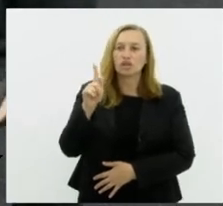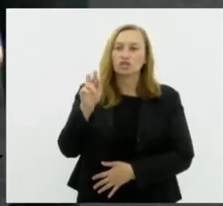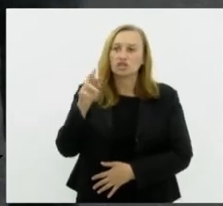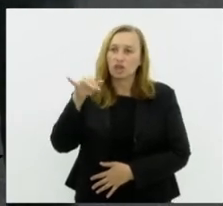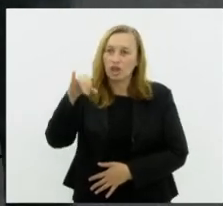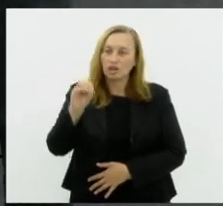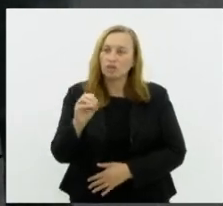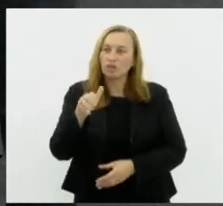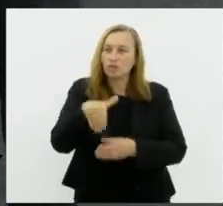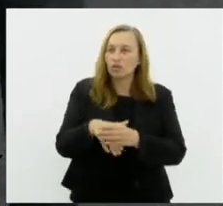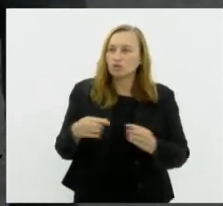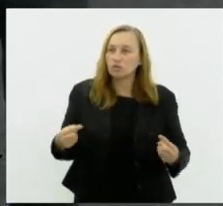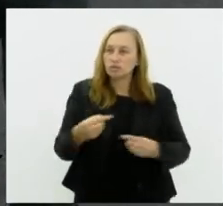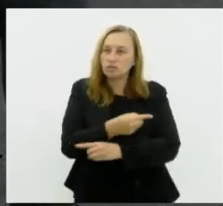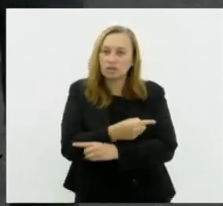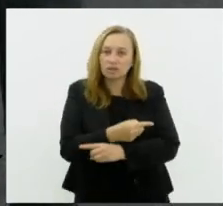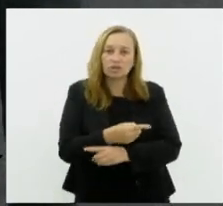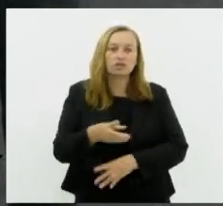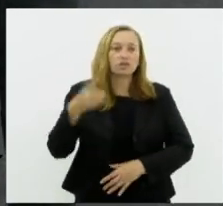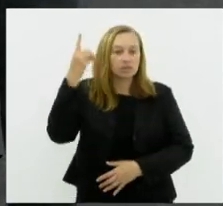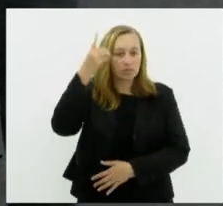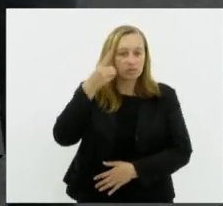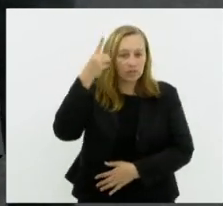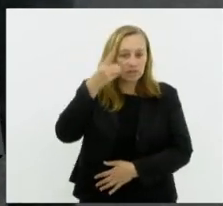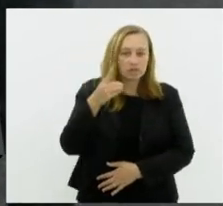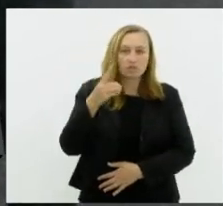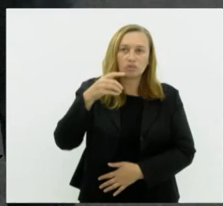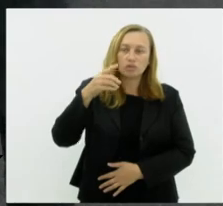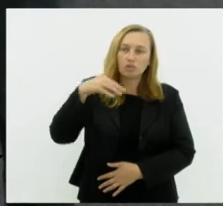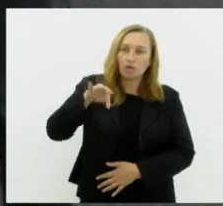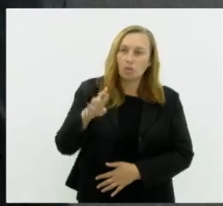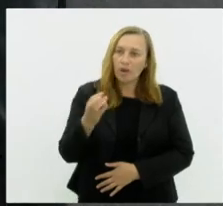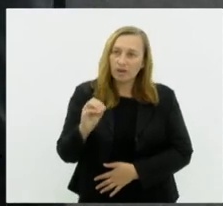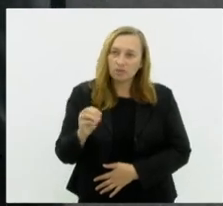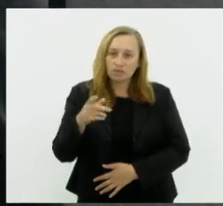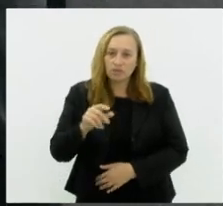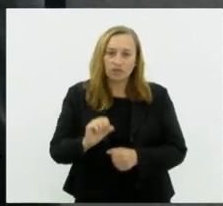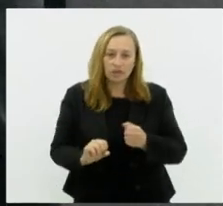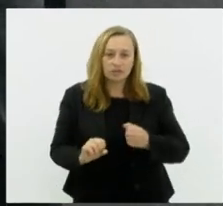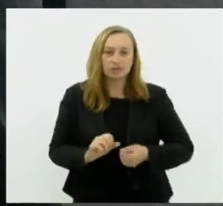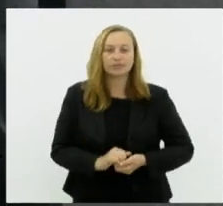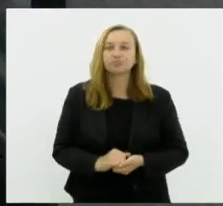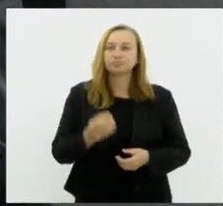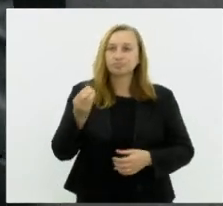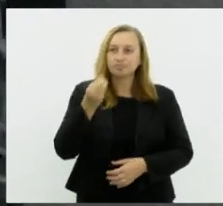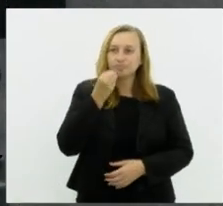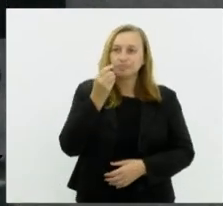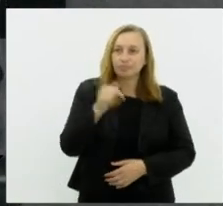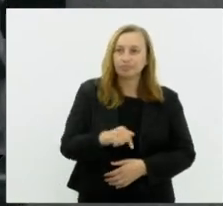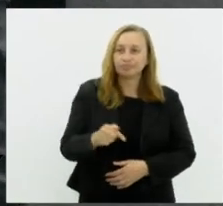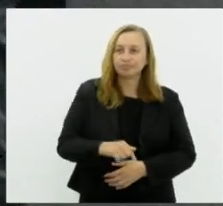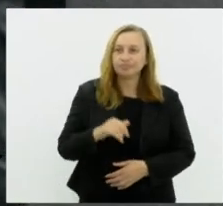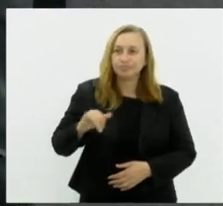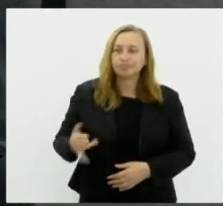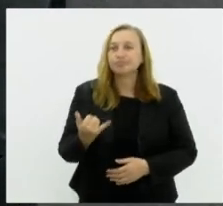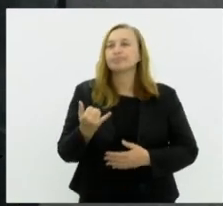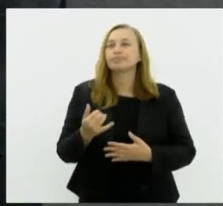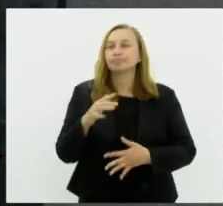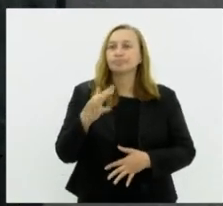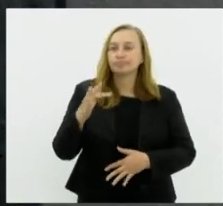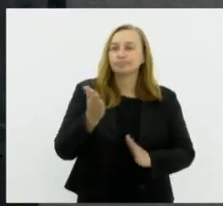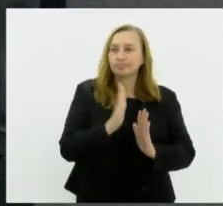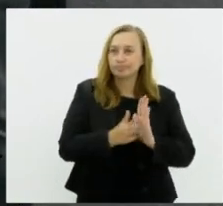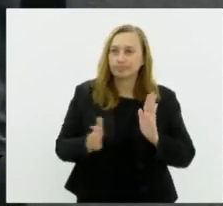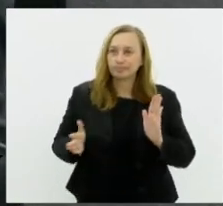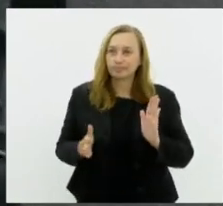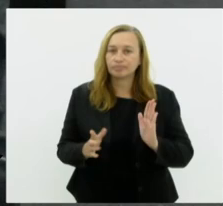registro de voto contrário, é exemplo do que fez o deputado Gualberto. E aproveitar a oportunidade aqui, se Vossa Excelência me permitir um breve pela ordem antes de